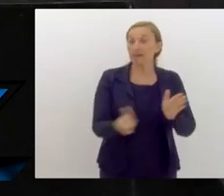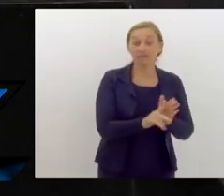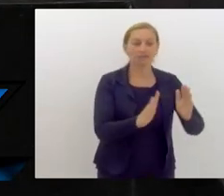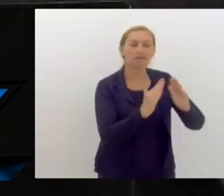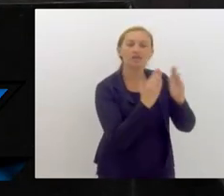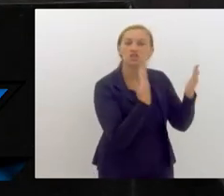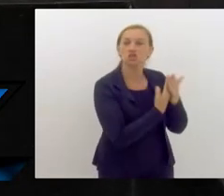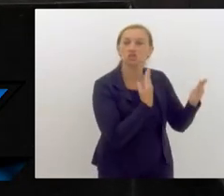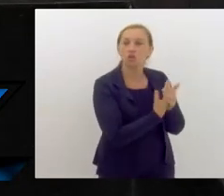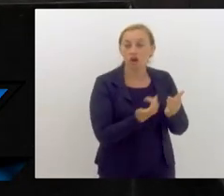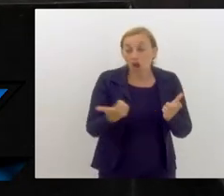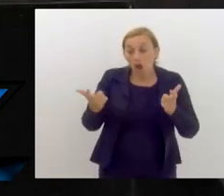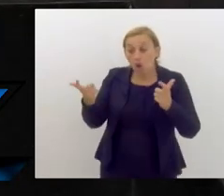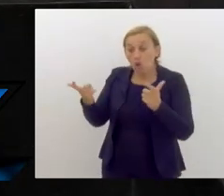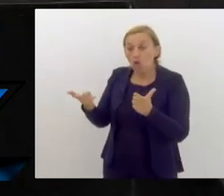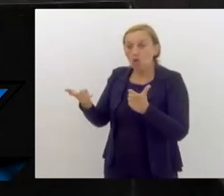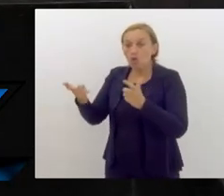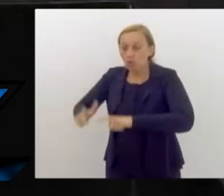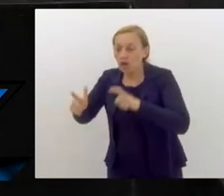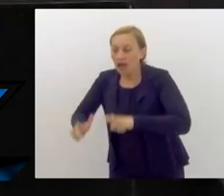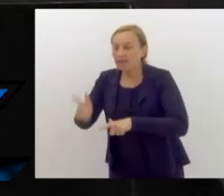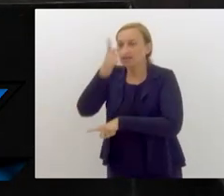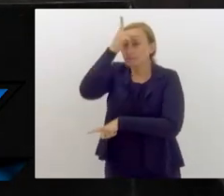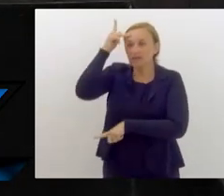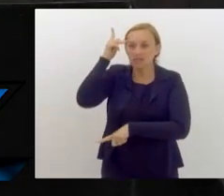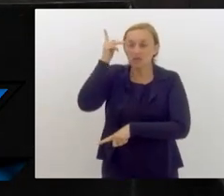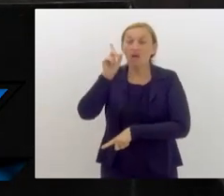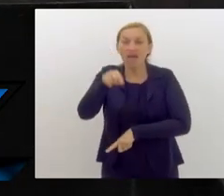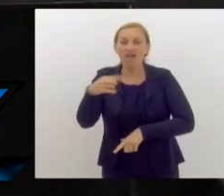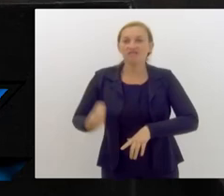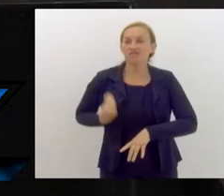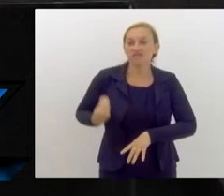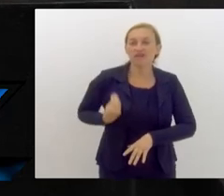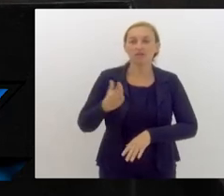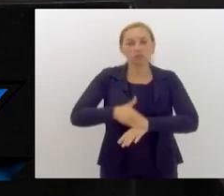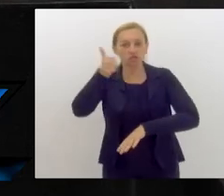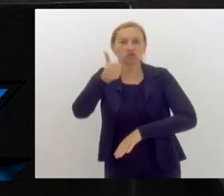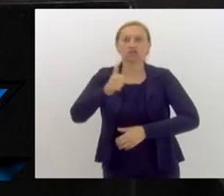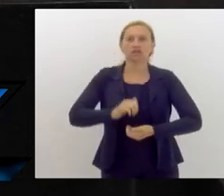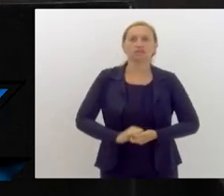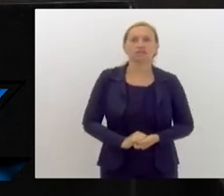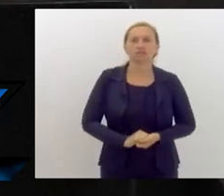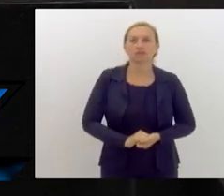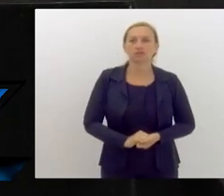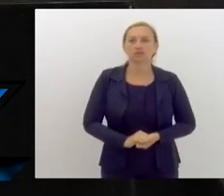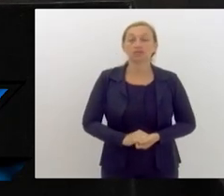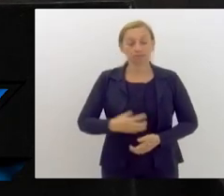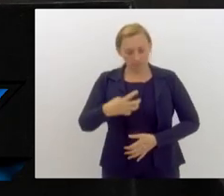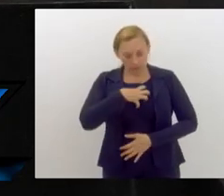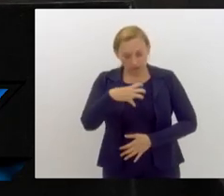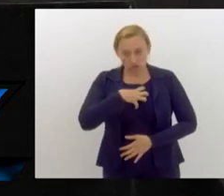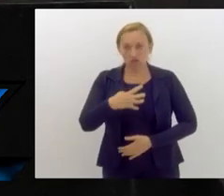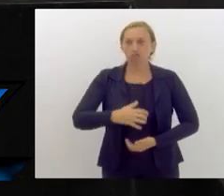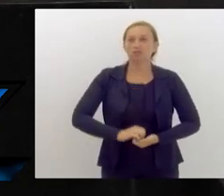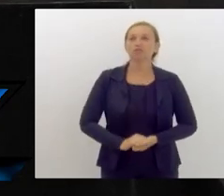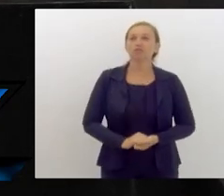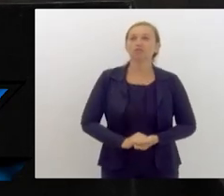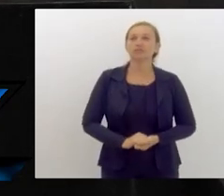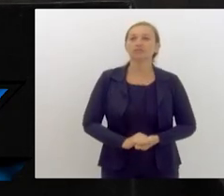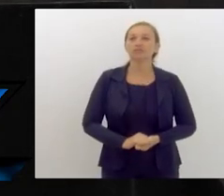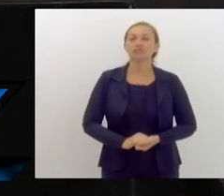local de pessoas É vivendo com dignidade nesse sentido para concluir